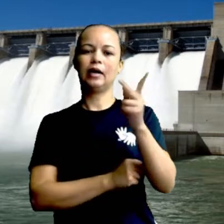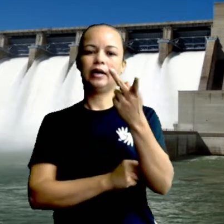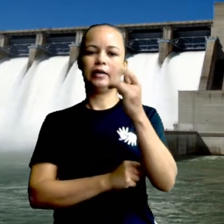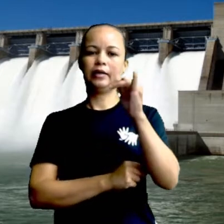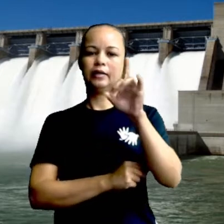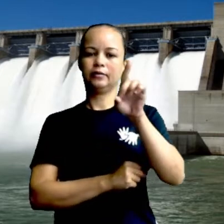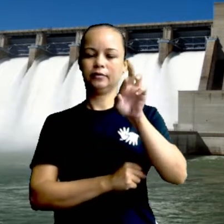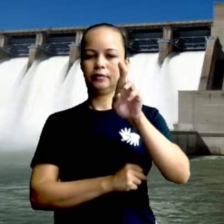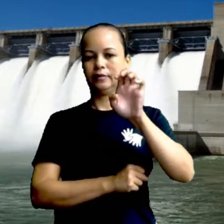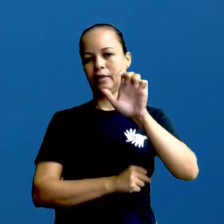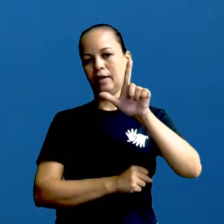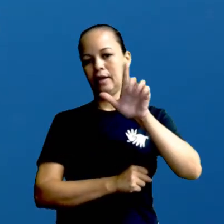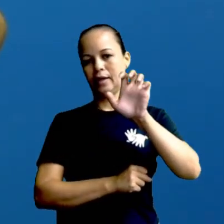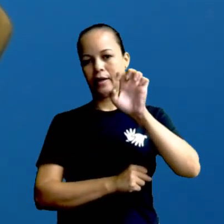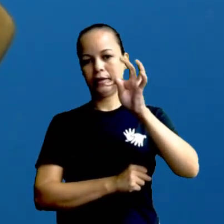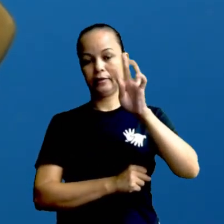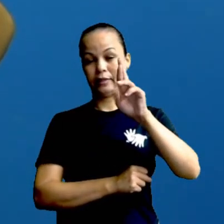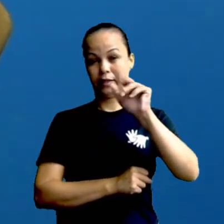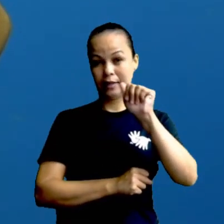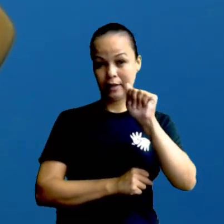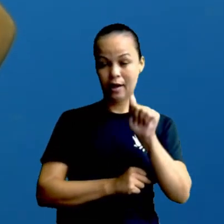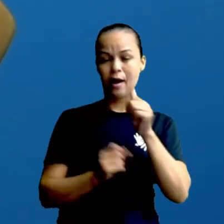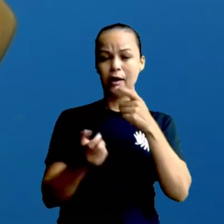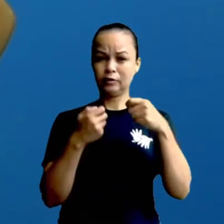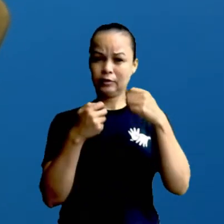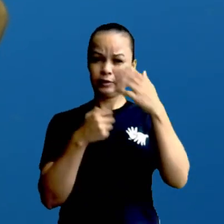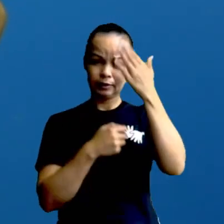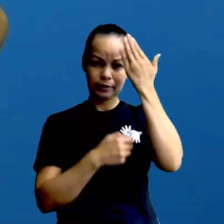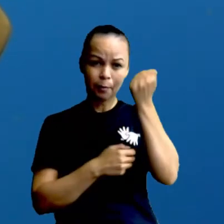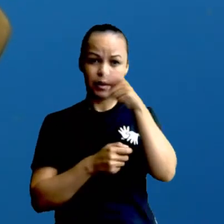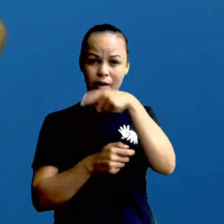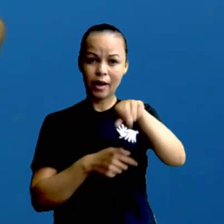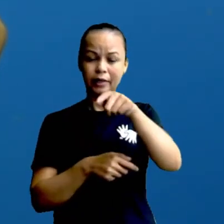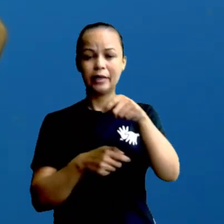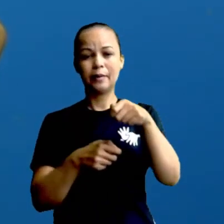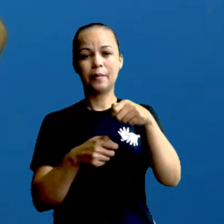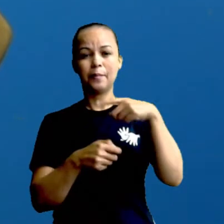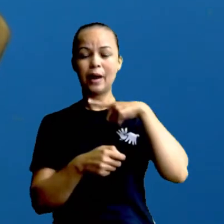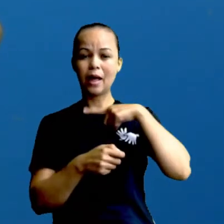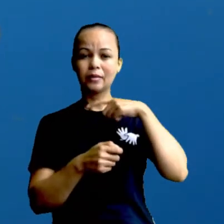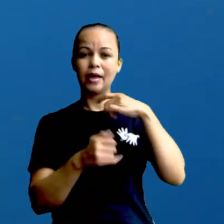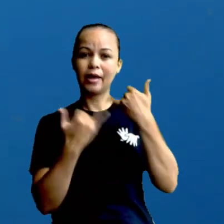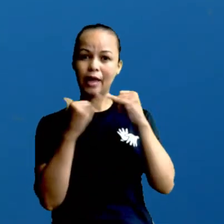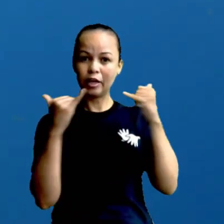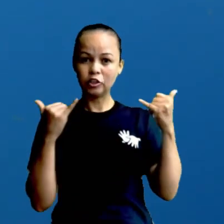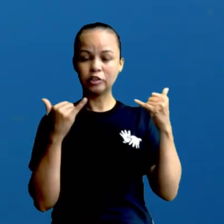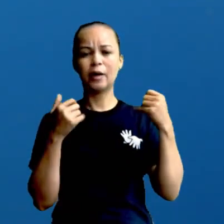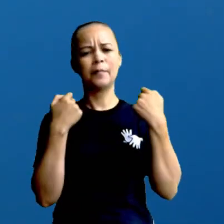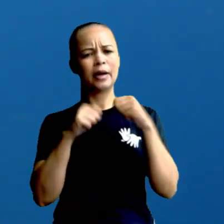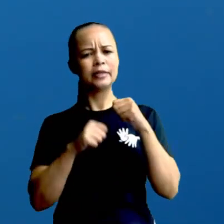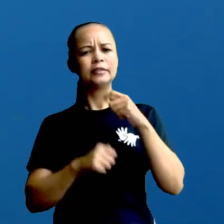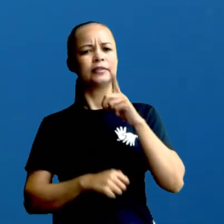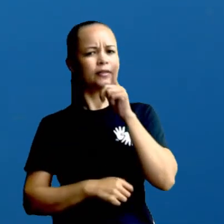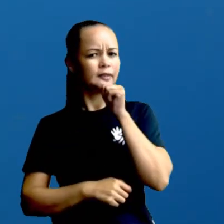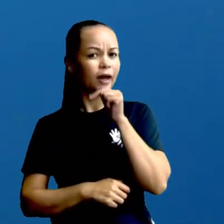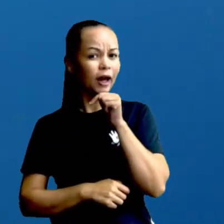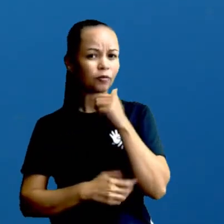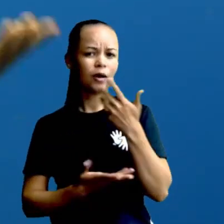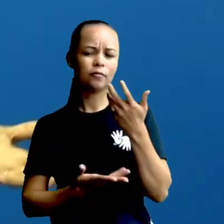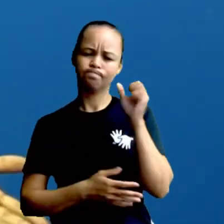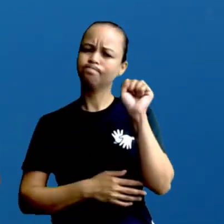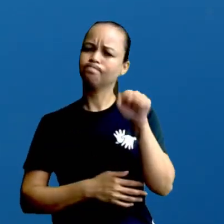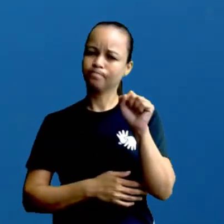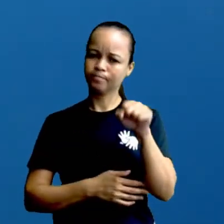que para a gente ter energia elétrica, a gente também precisa de água, minha gente? É sim, a água que move